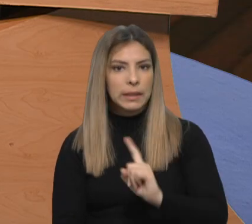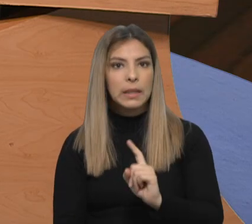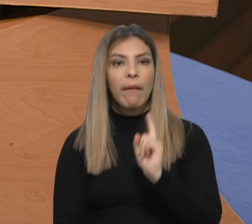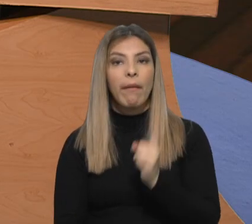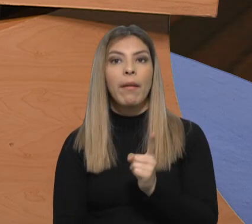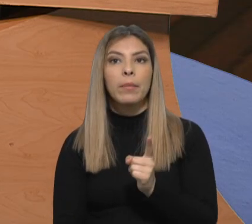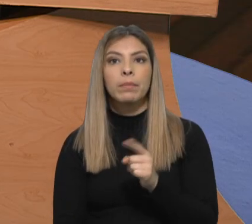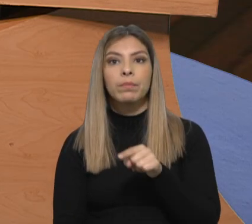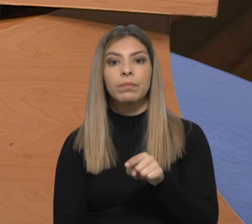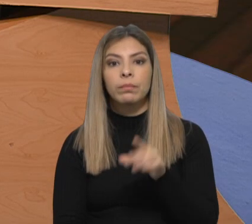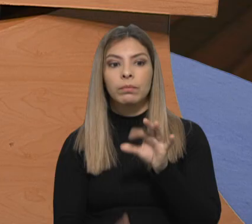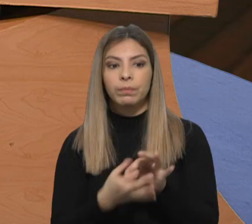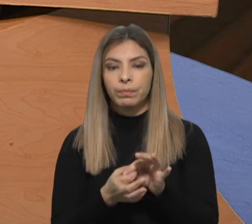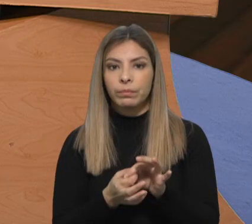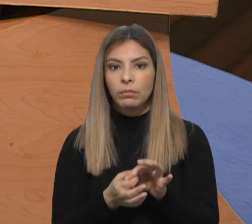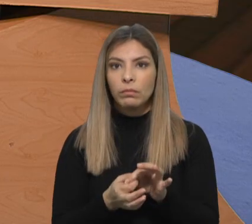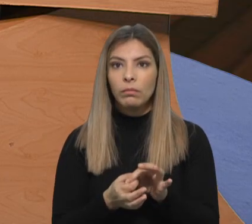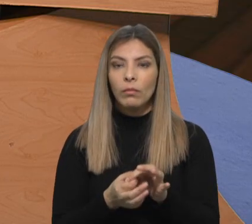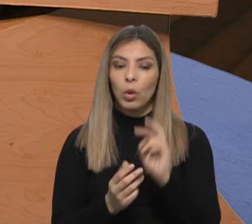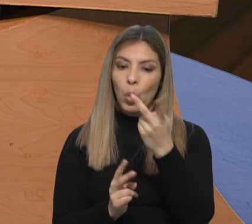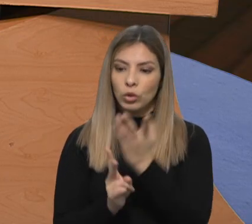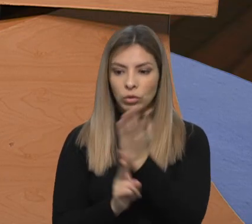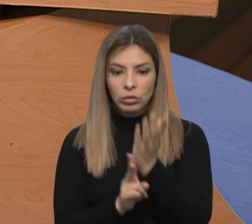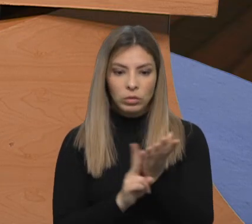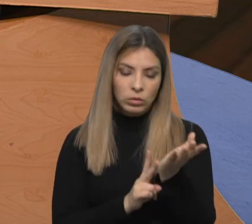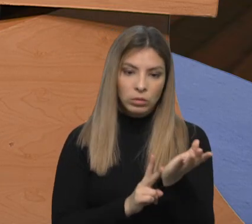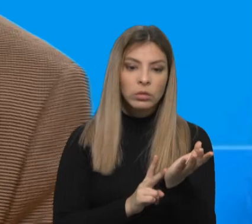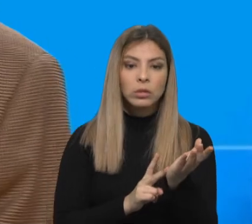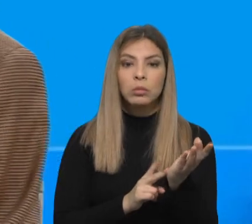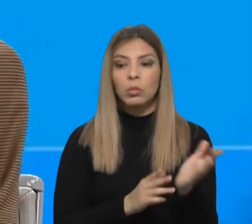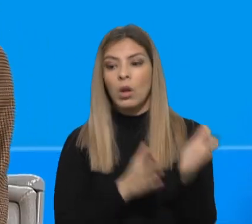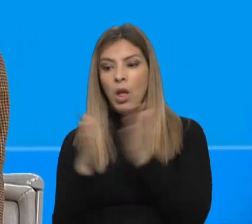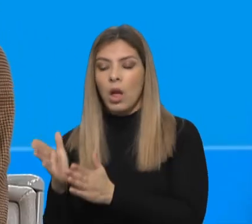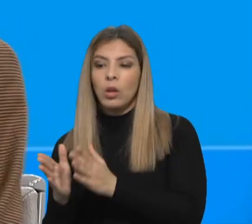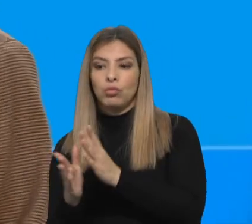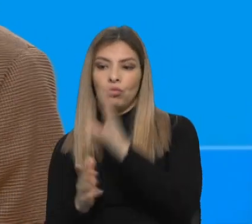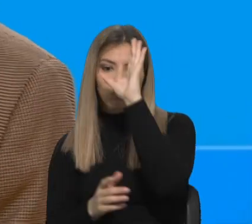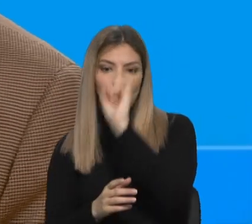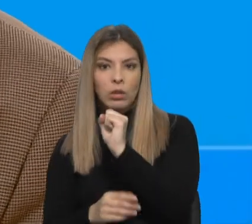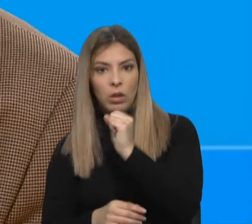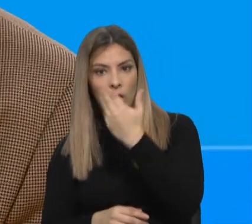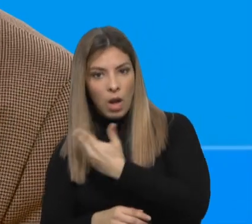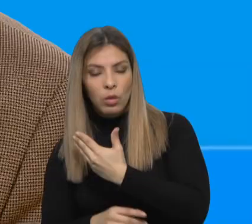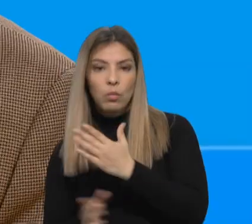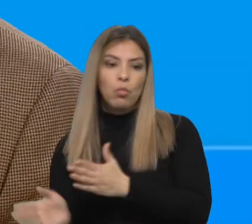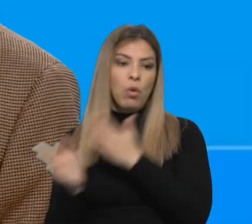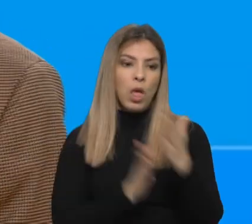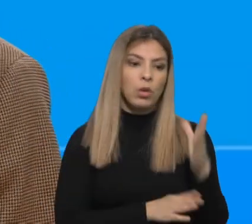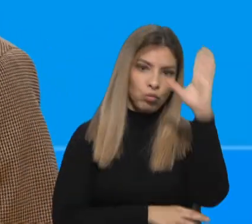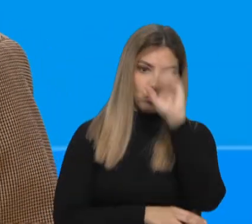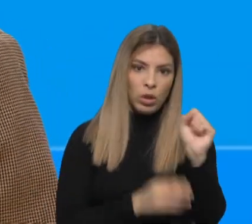Estado de Direito democrático, mas que tem estes dois elementos em diálogo entre eles. Por um lado, o Estado de Direito e, por outro lado, o Estado democrático. E que a